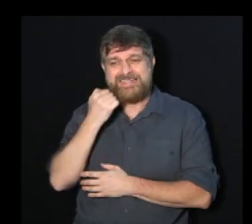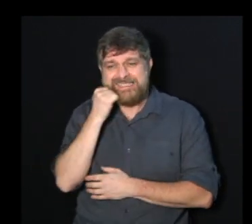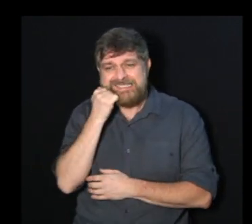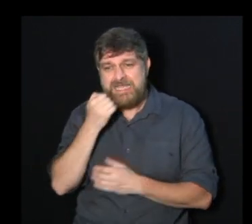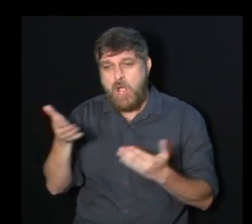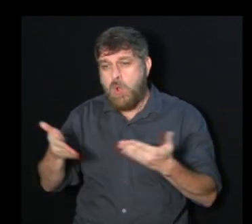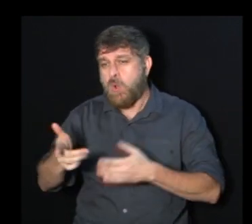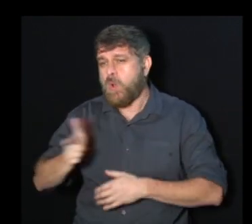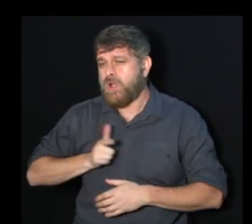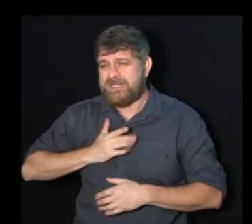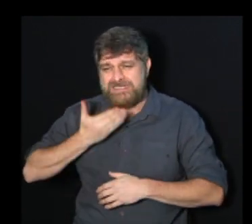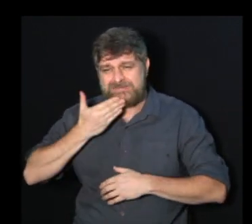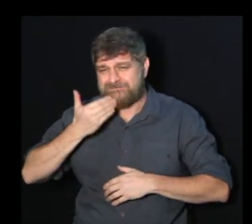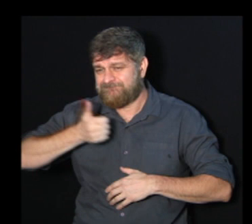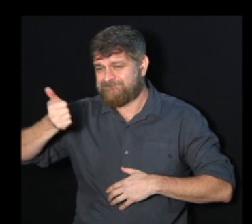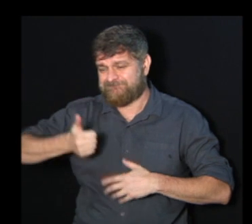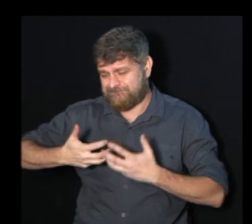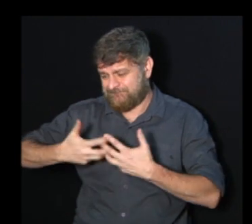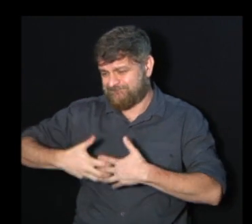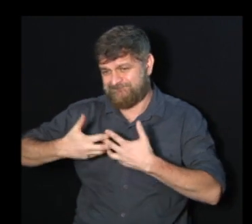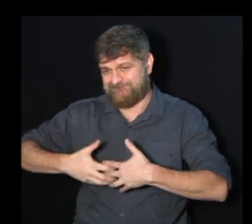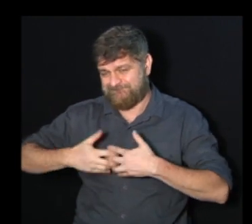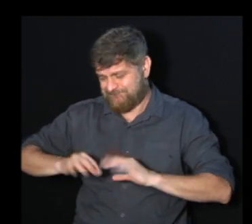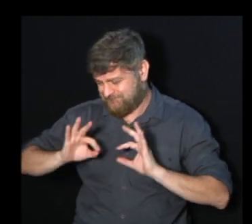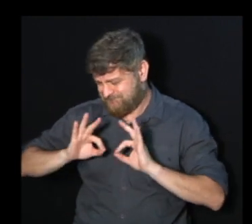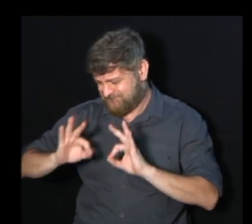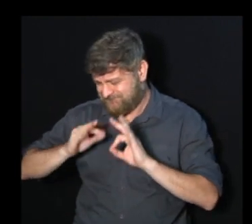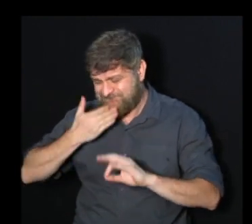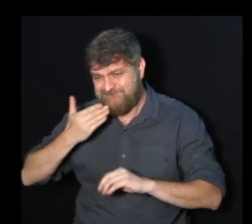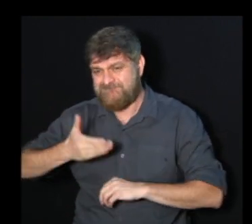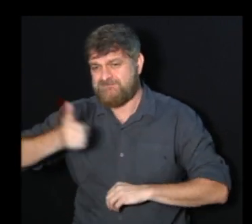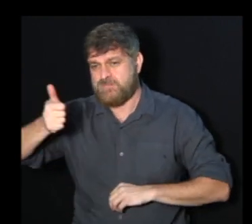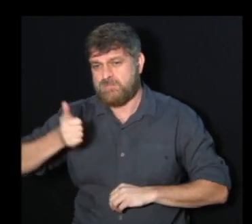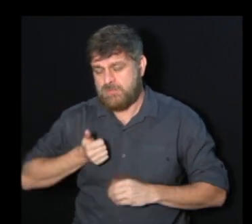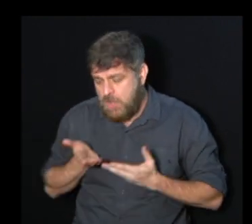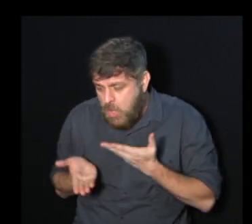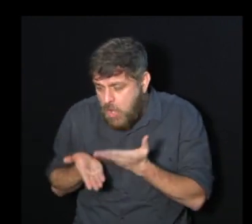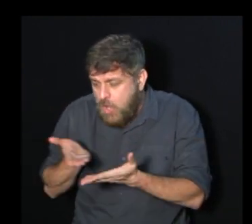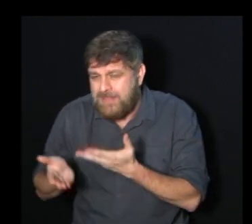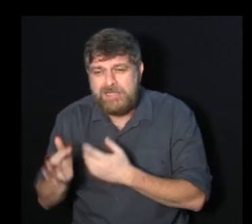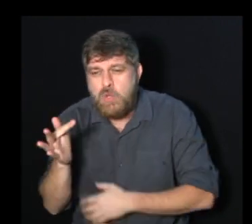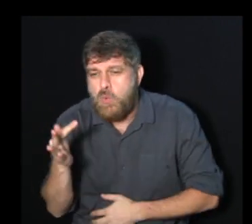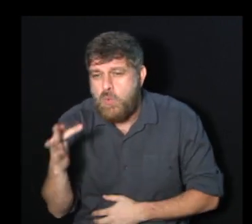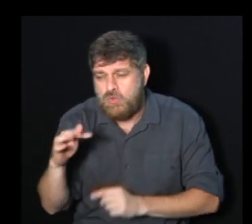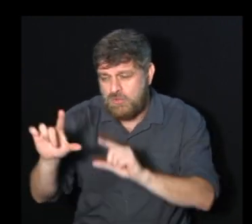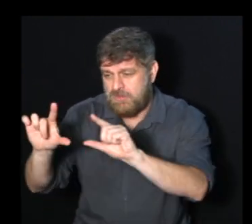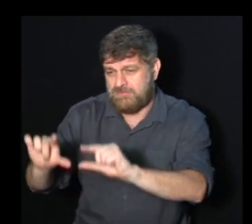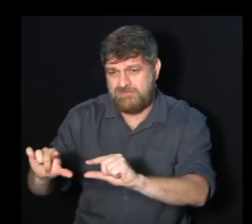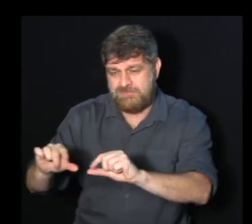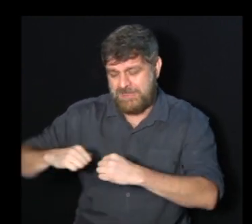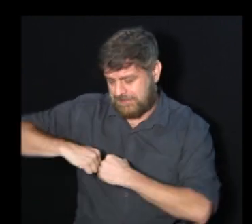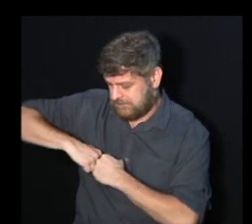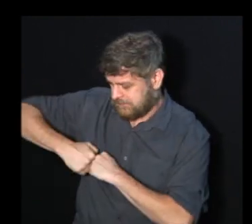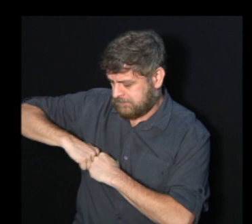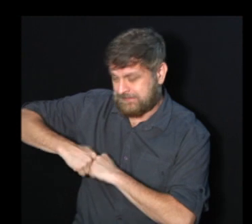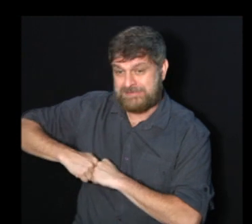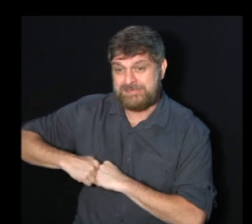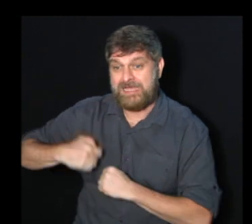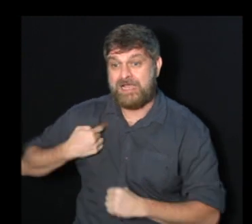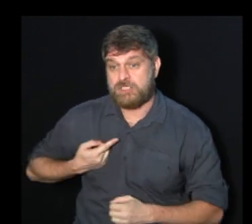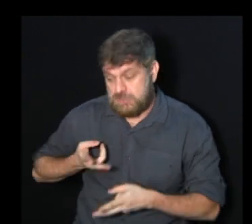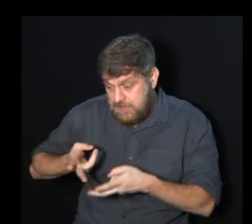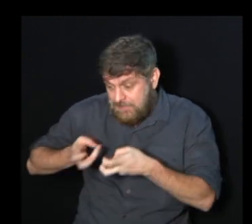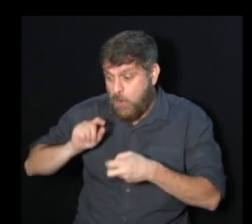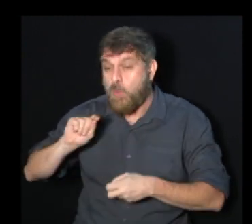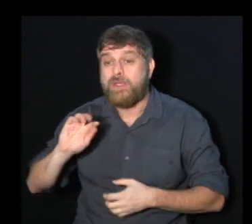hoje ter um pouco mais de efetividade, não somente tratar a artrose. Eu costumo dizer que a gente não trata a artrose, a gente trata a disfunção